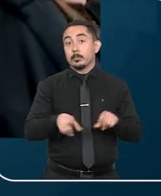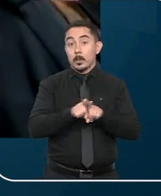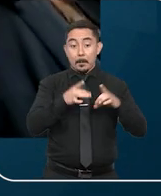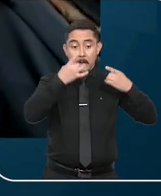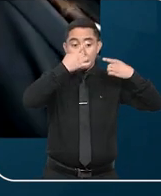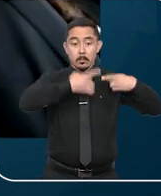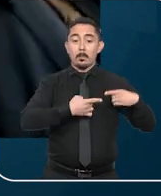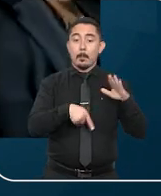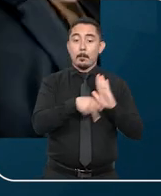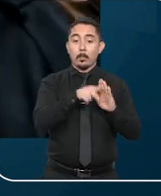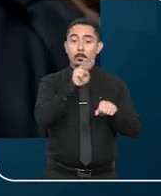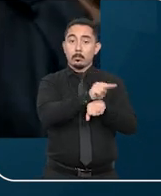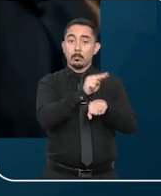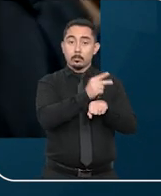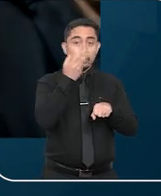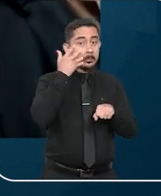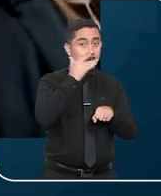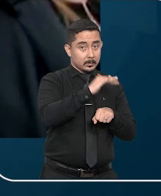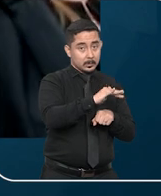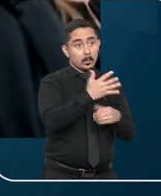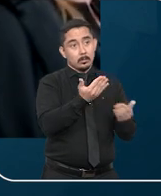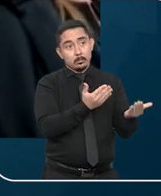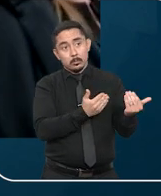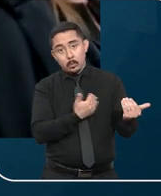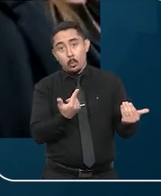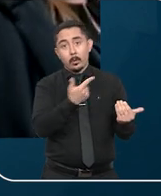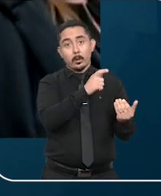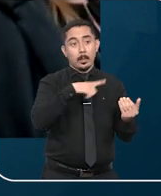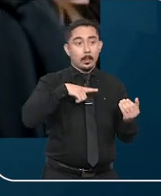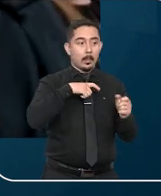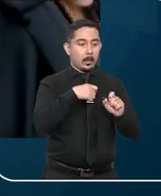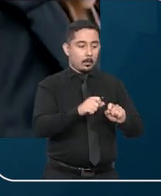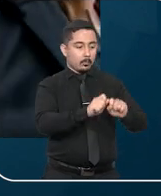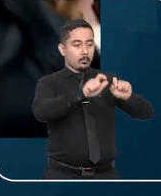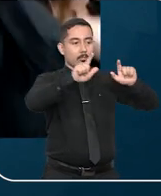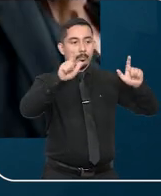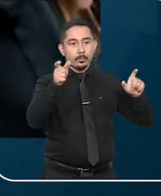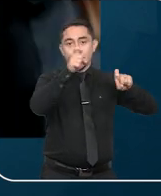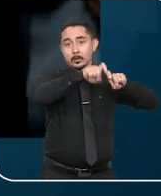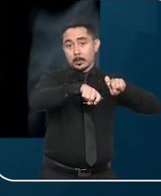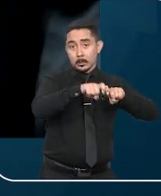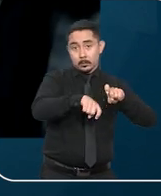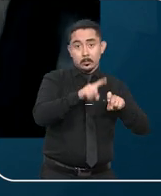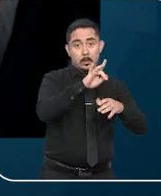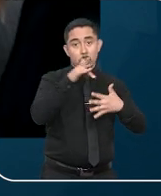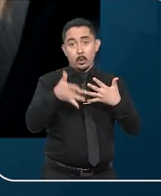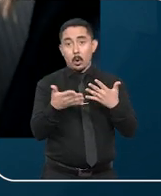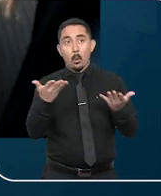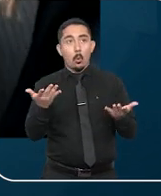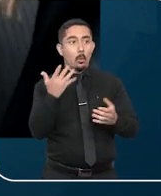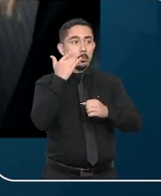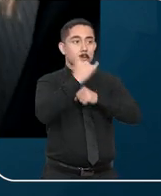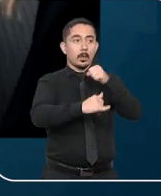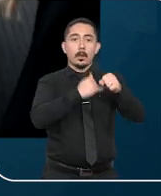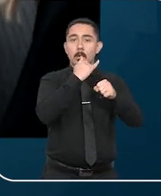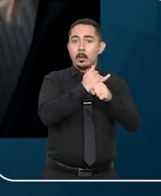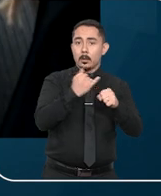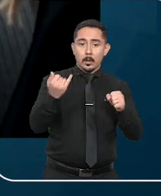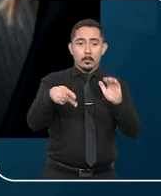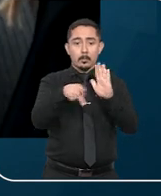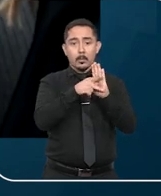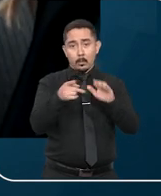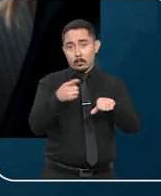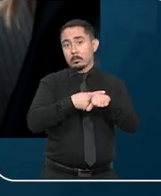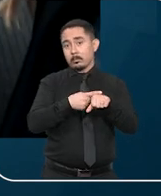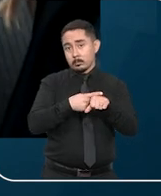comentou também dos desafios atuais da proteção aos menores expostos mais cedo a conteúdos sexuais, tanto das redes sociais quanto em sites